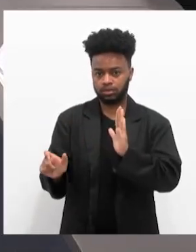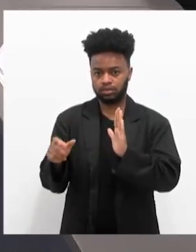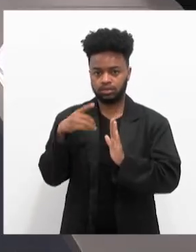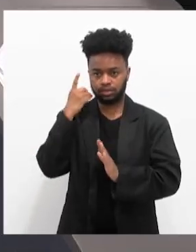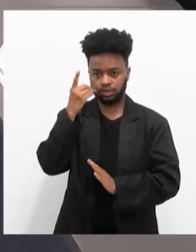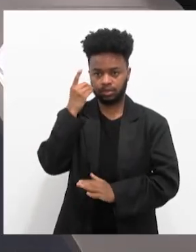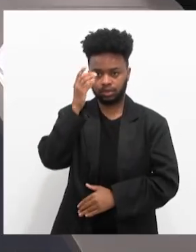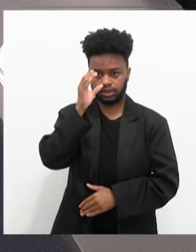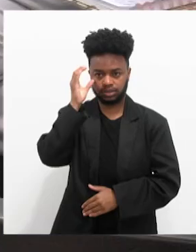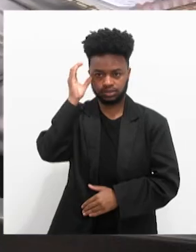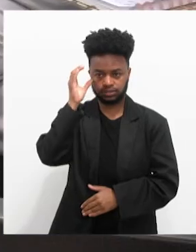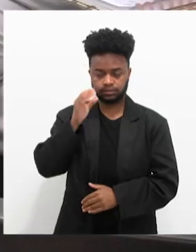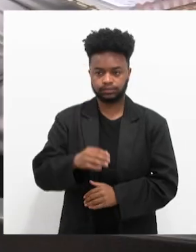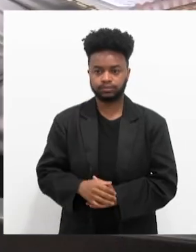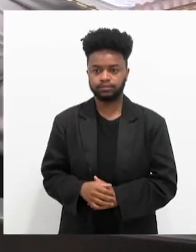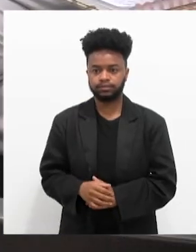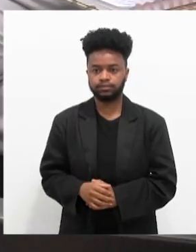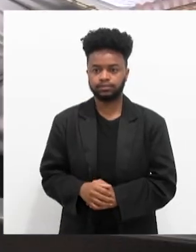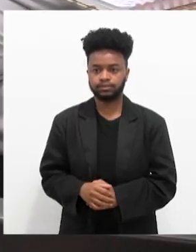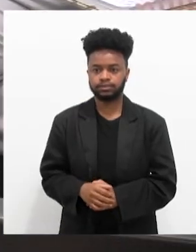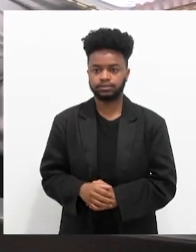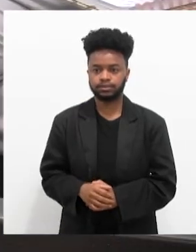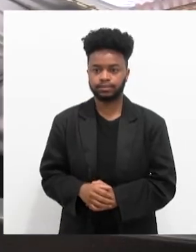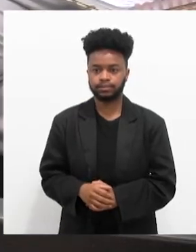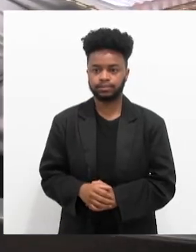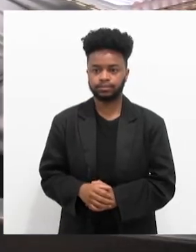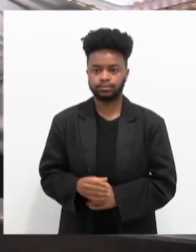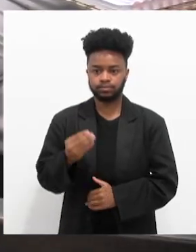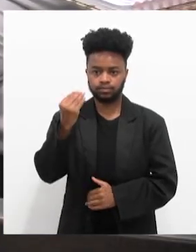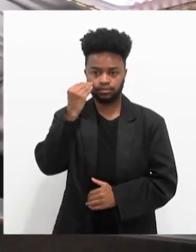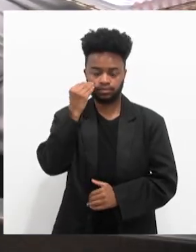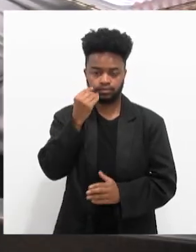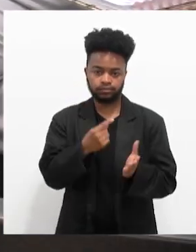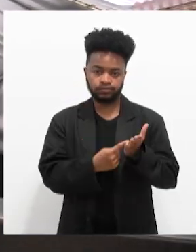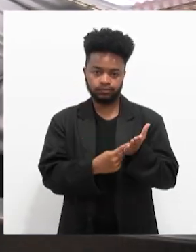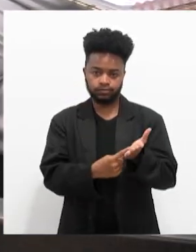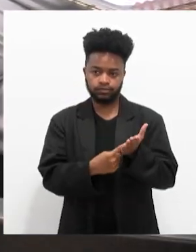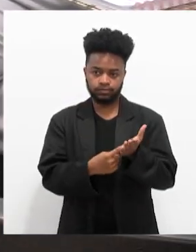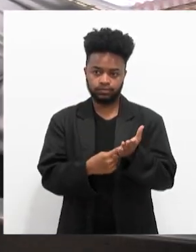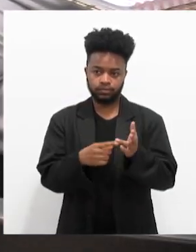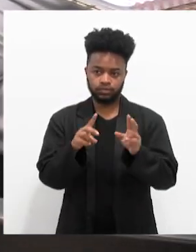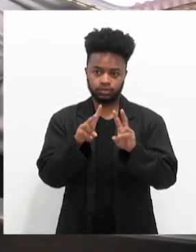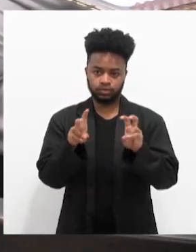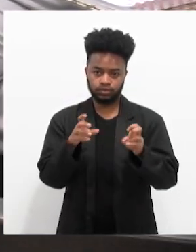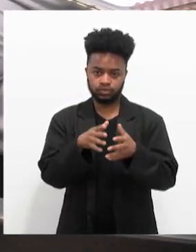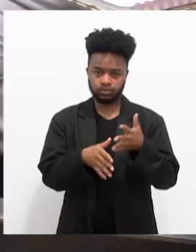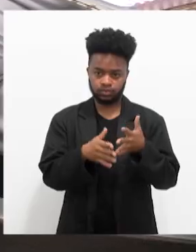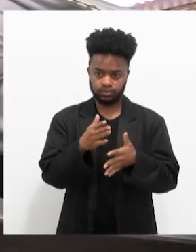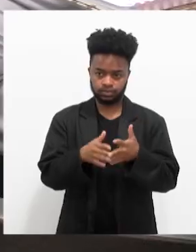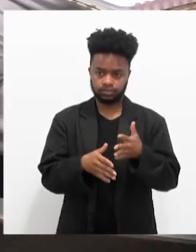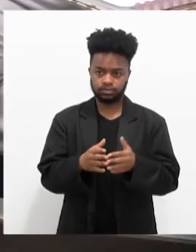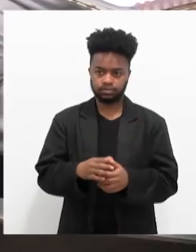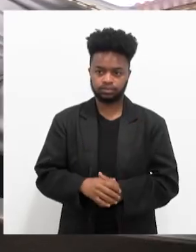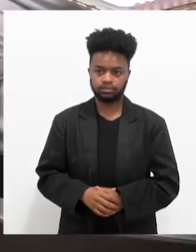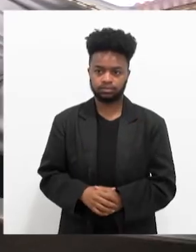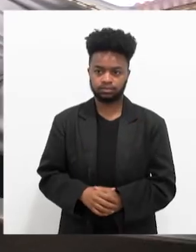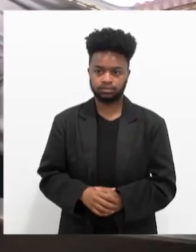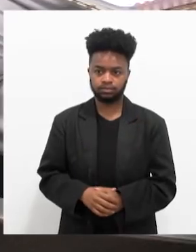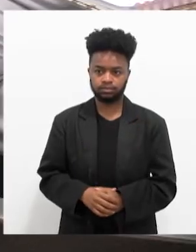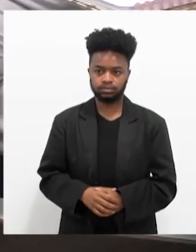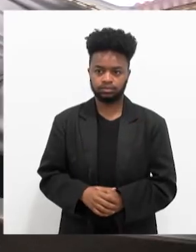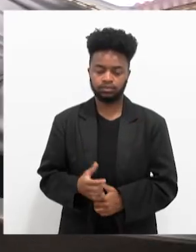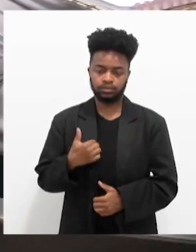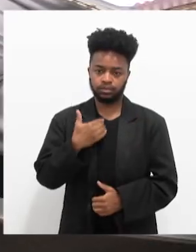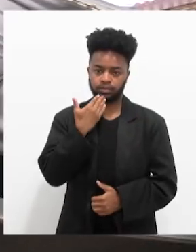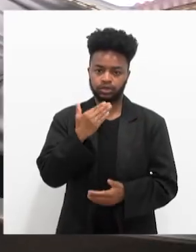deputada Célia Jordão, né, ver se a gente consegue chegar a um entendimento sobre essa questão da prejudicabilidade. Então,